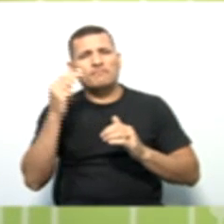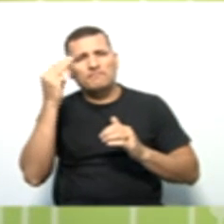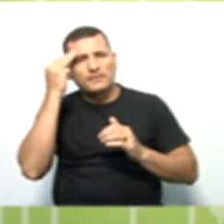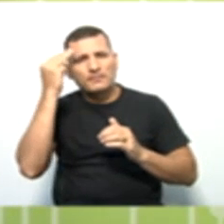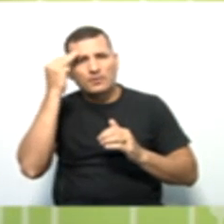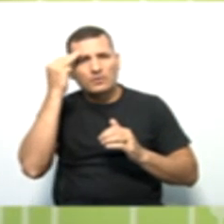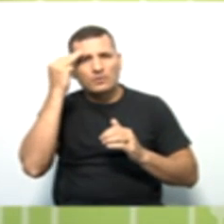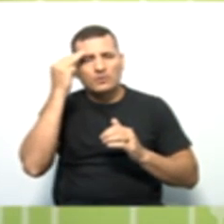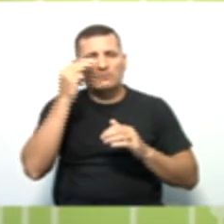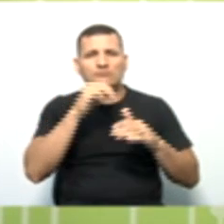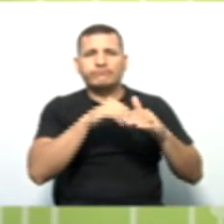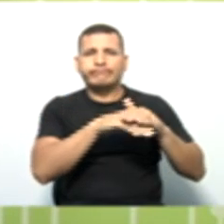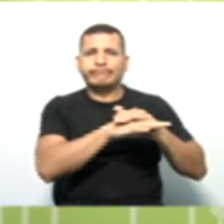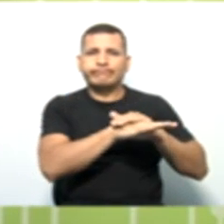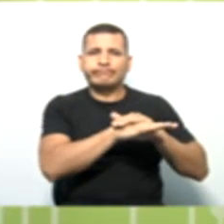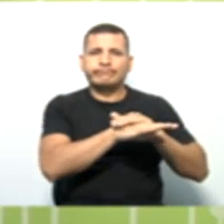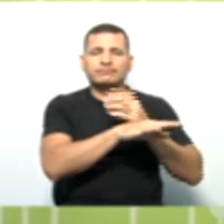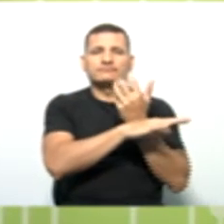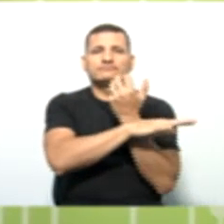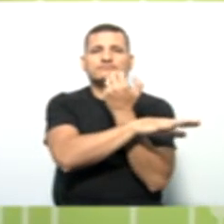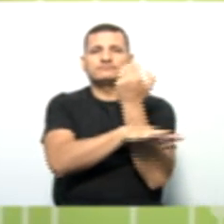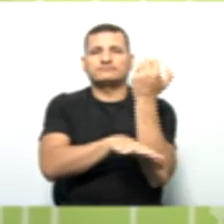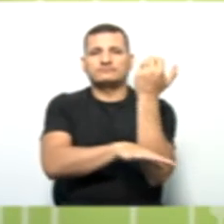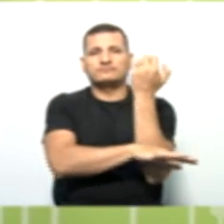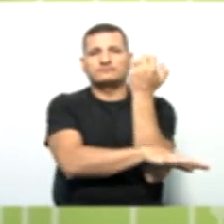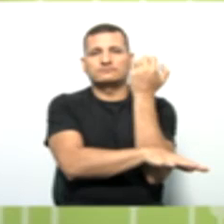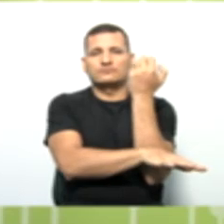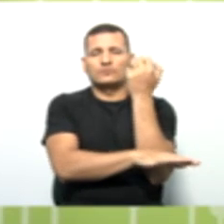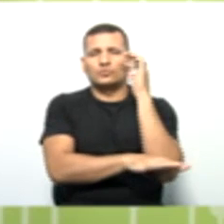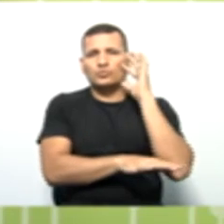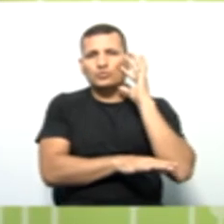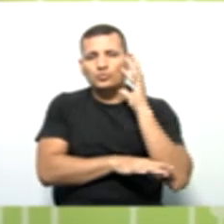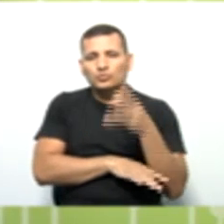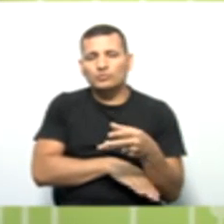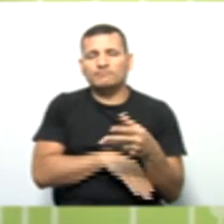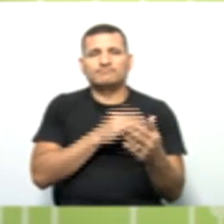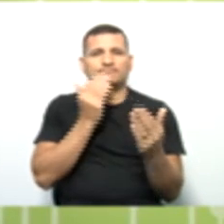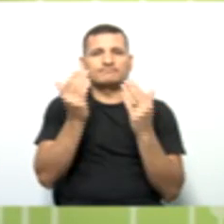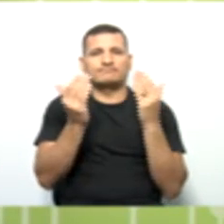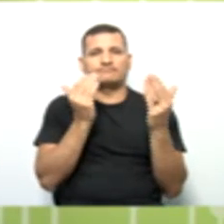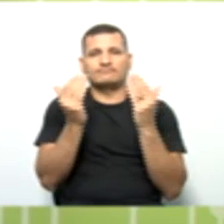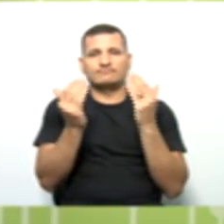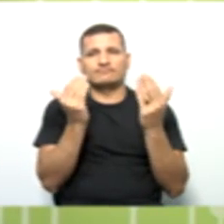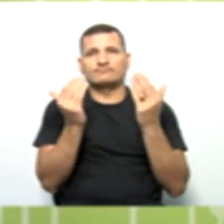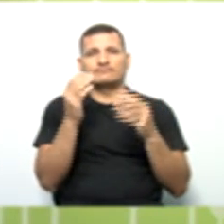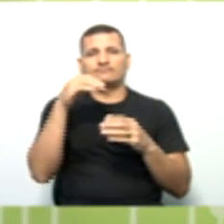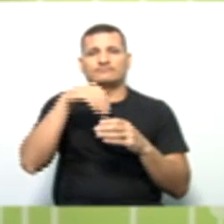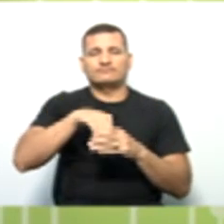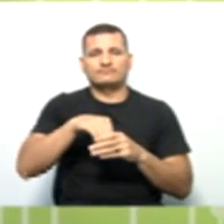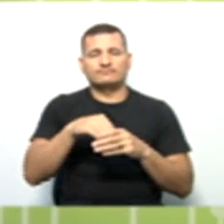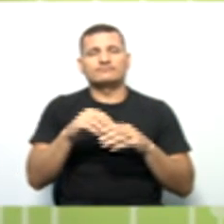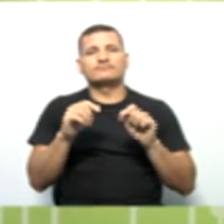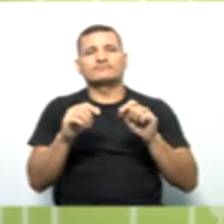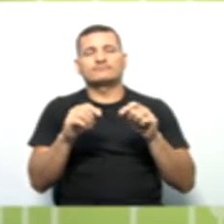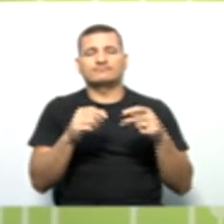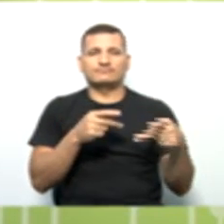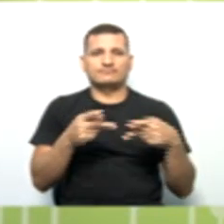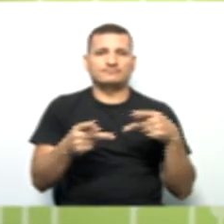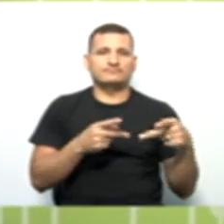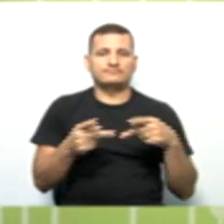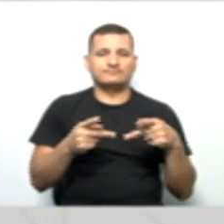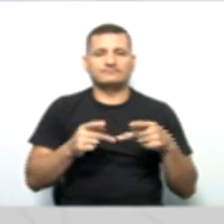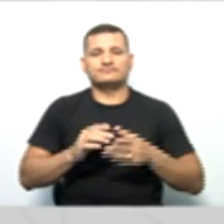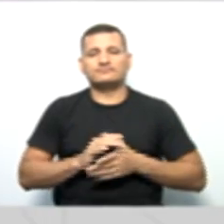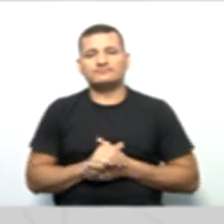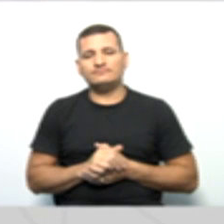no servidor para armazenar esse sistema? Tudo isso é analisado dentro dessa tarefa que a gente chama de projeto, tá bom,